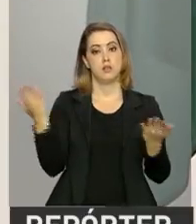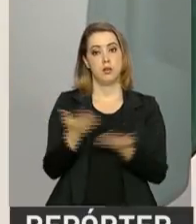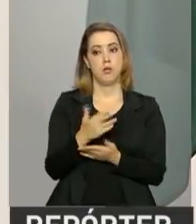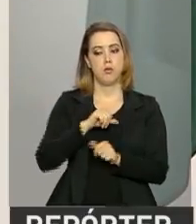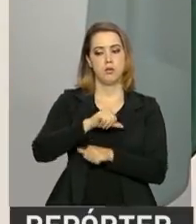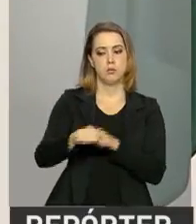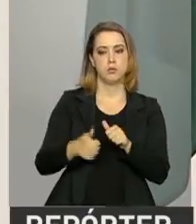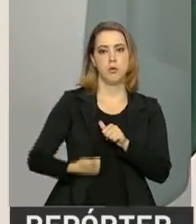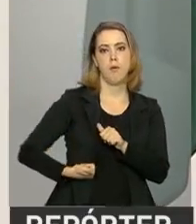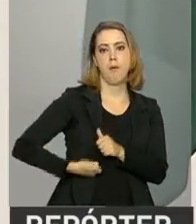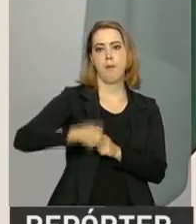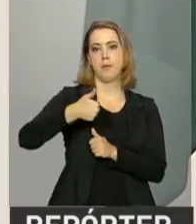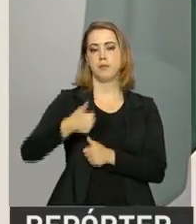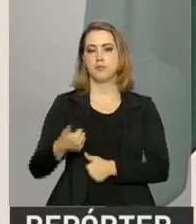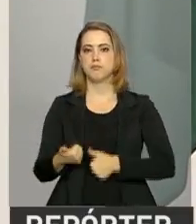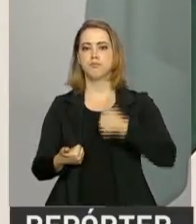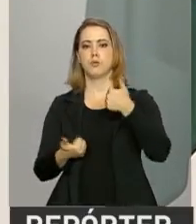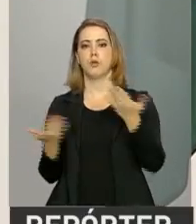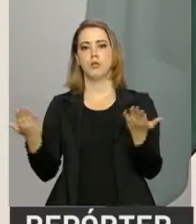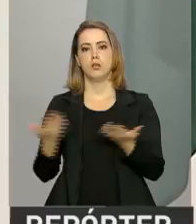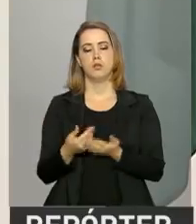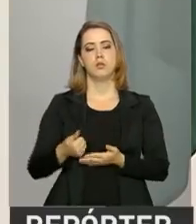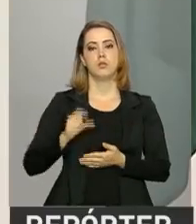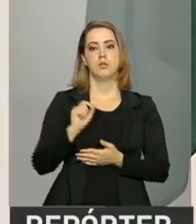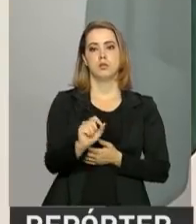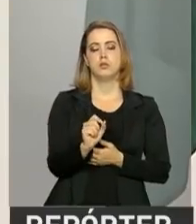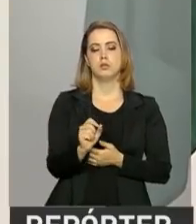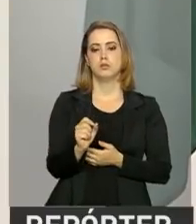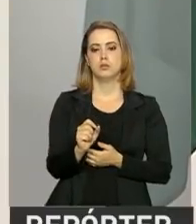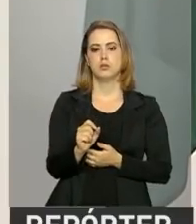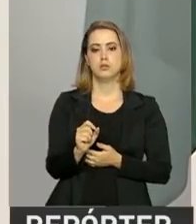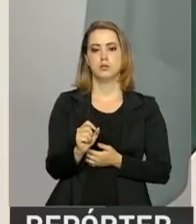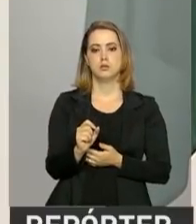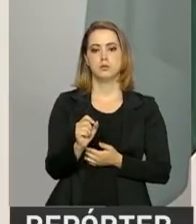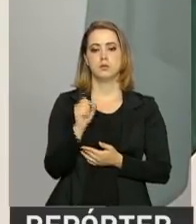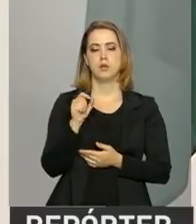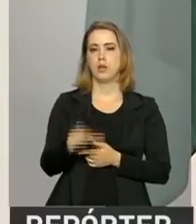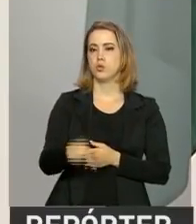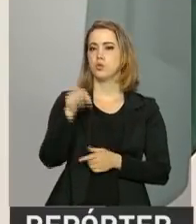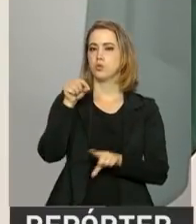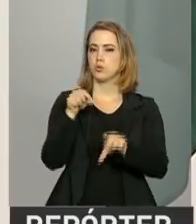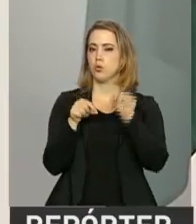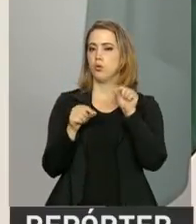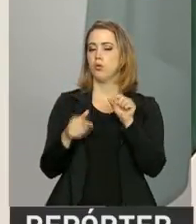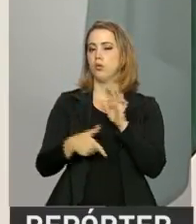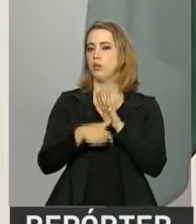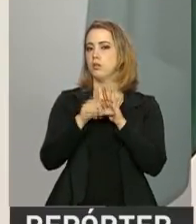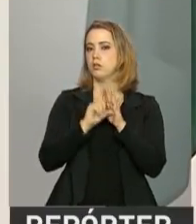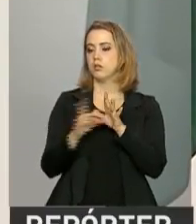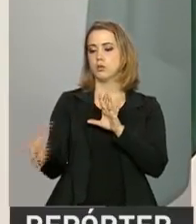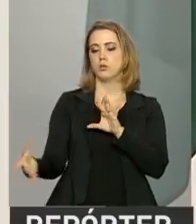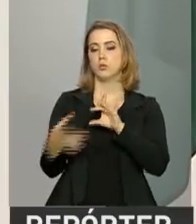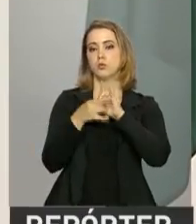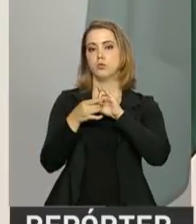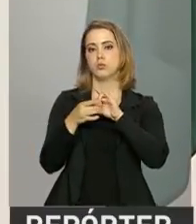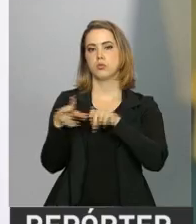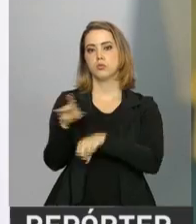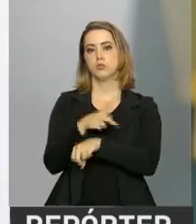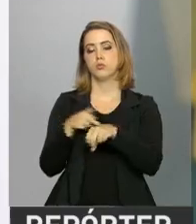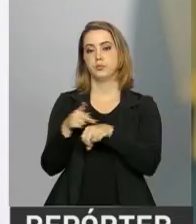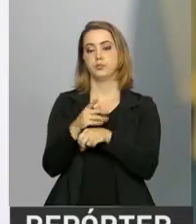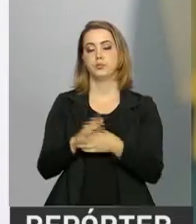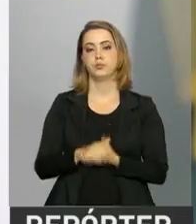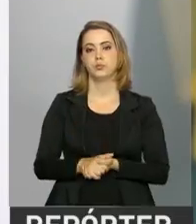que outros elementos que vinham sendo valorizados para a escolha dos parceiros nesses investimentos.